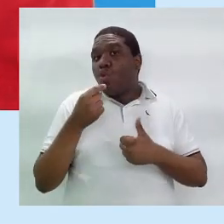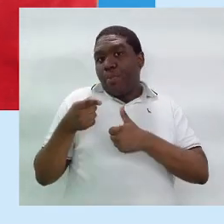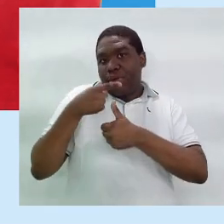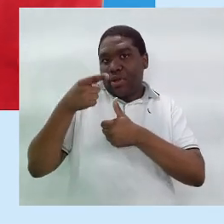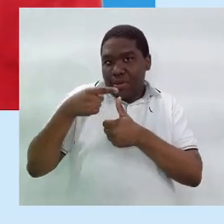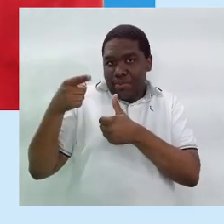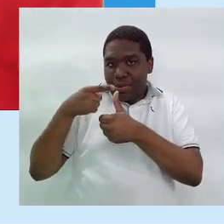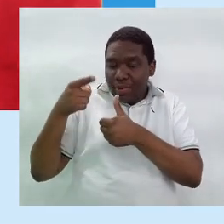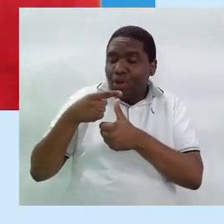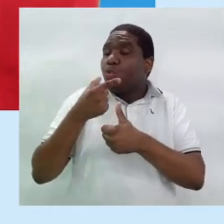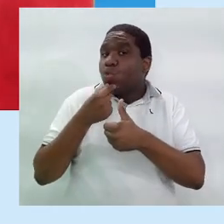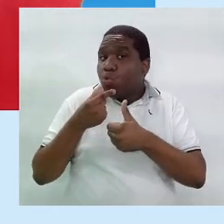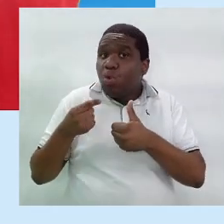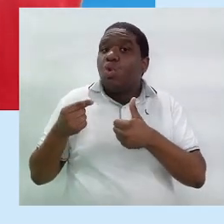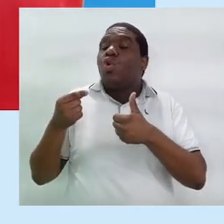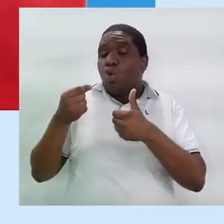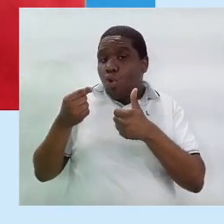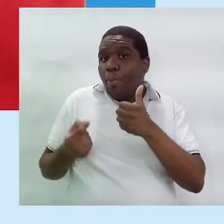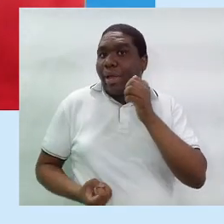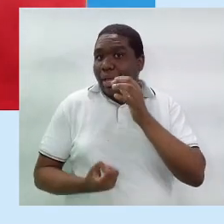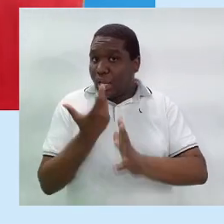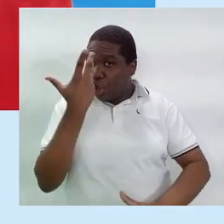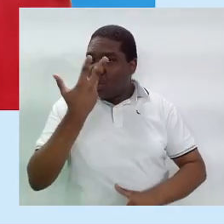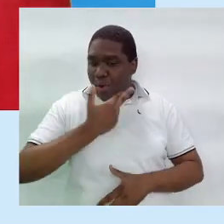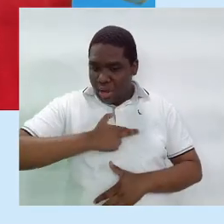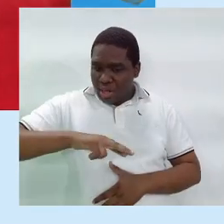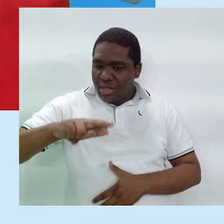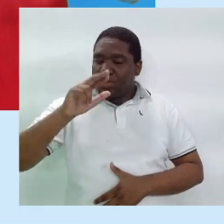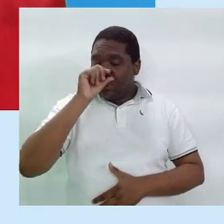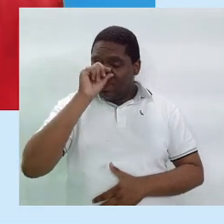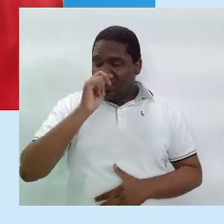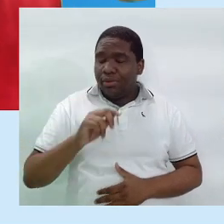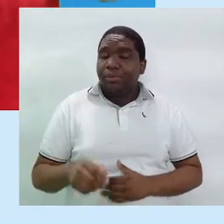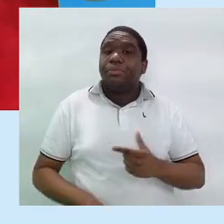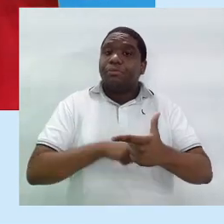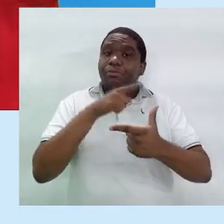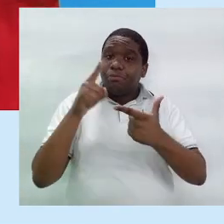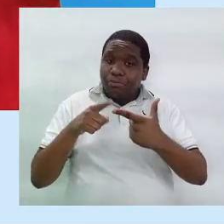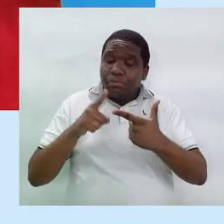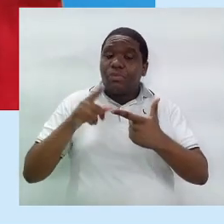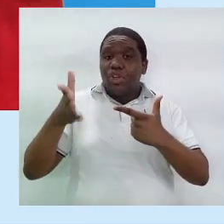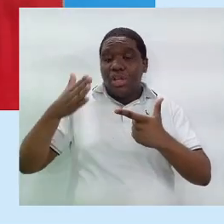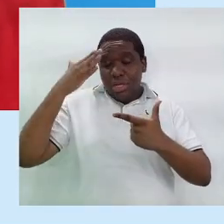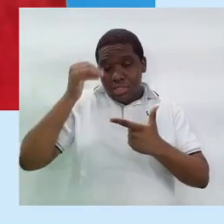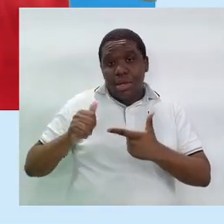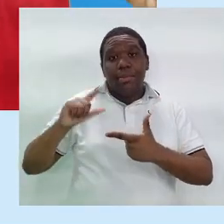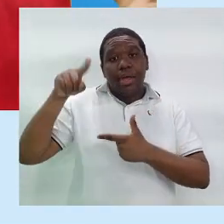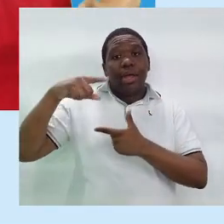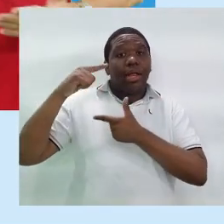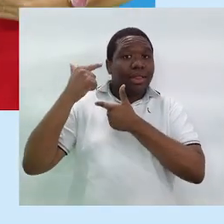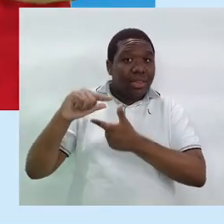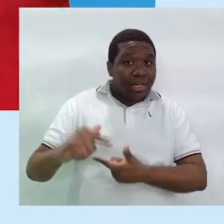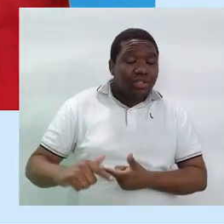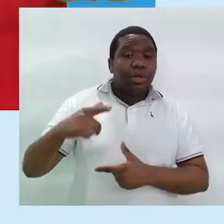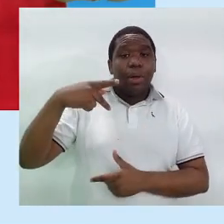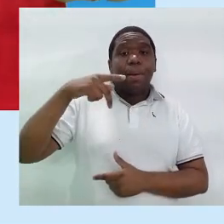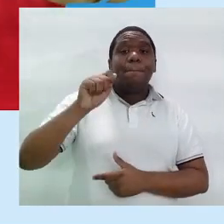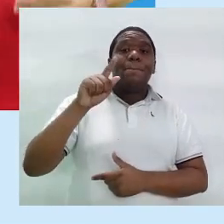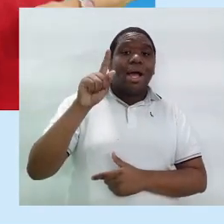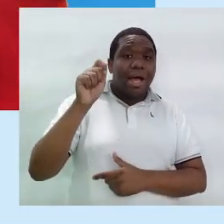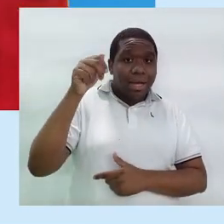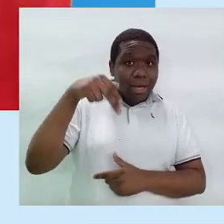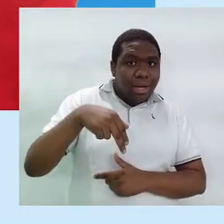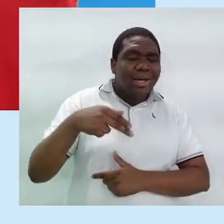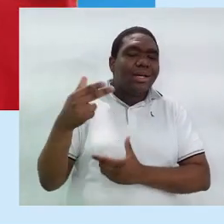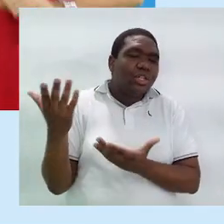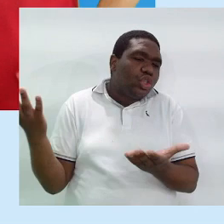certo? Gerhard Gardner, britânico. Já conhecemos que é uma tradição, certo? Pagã,